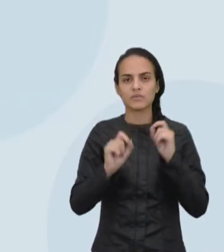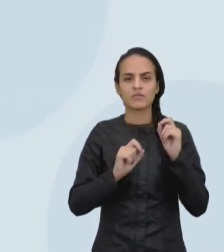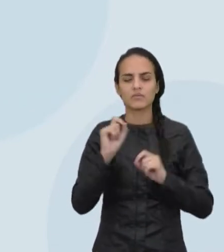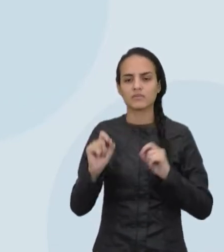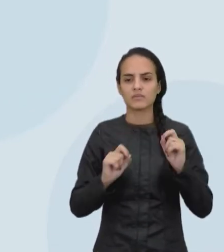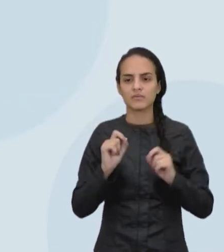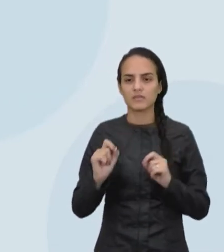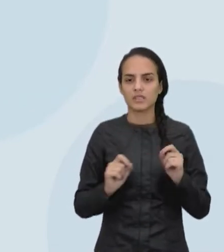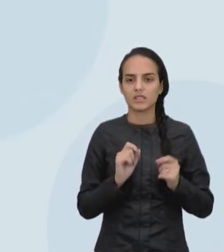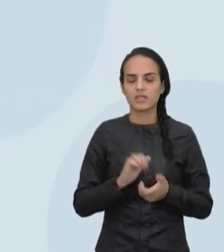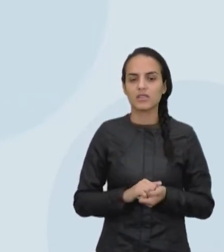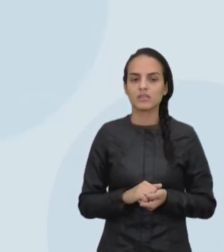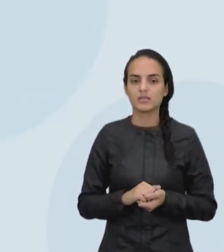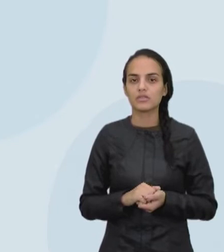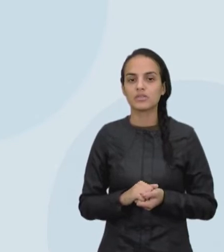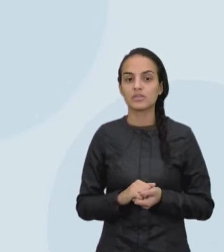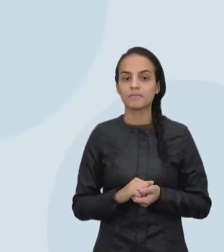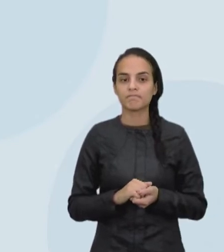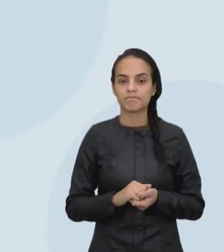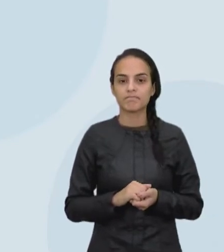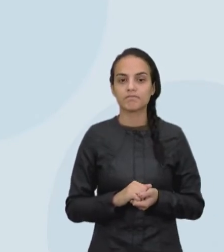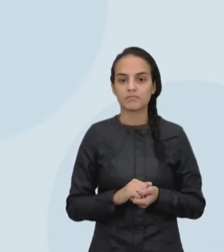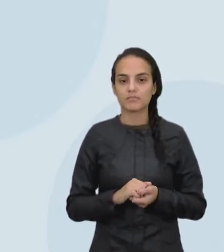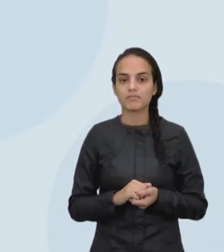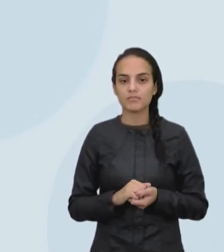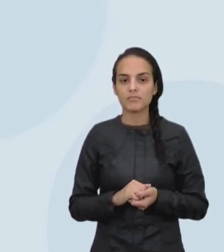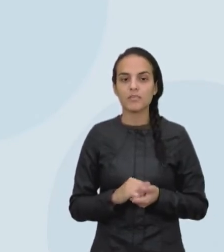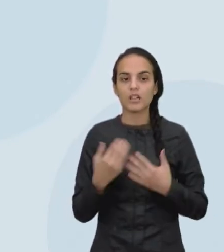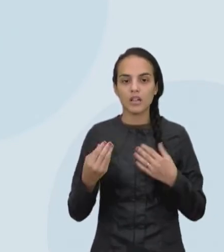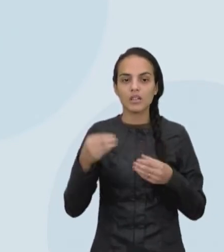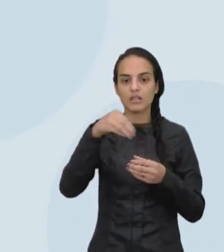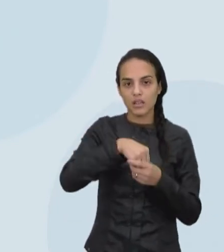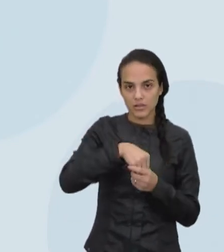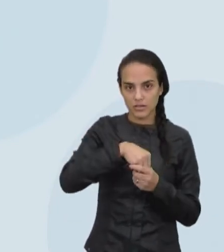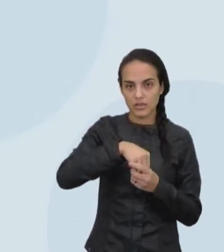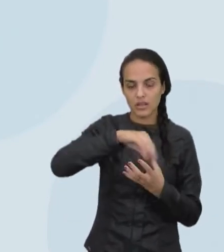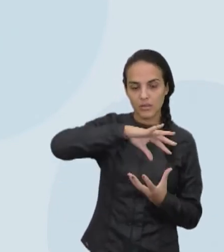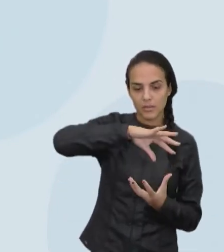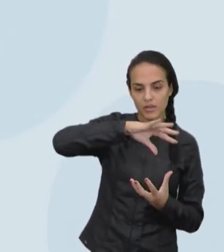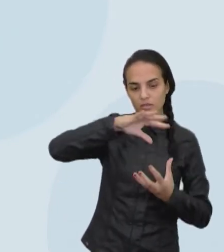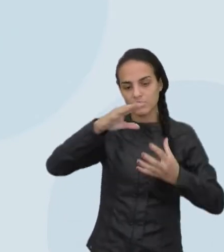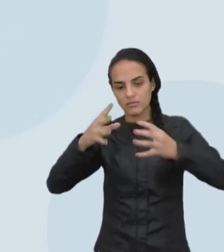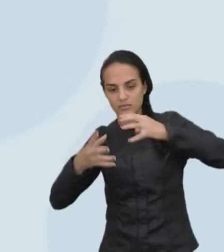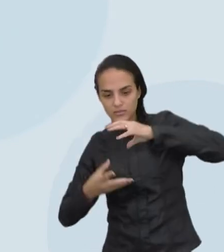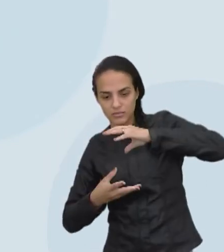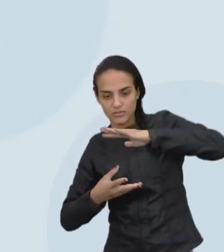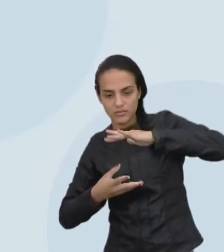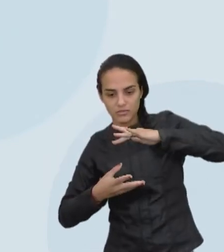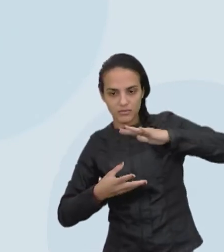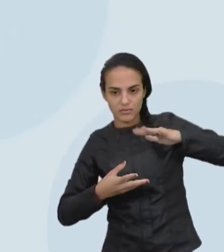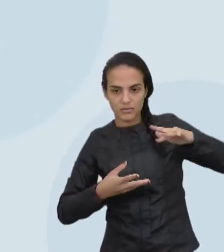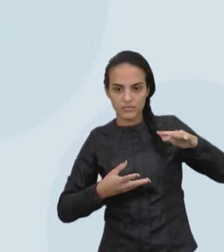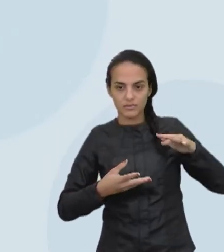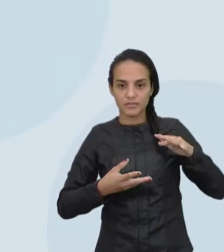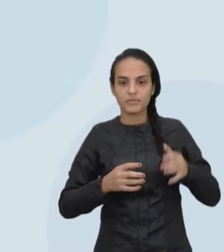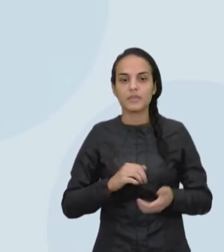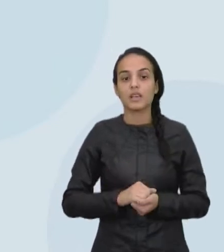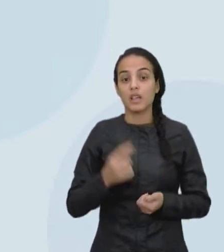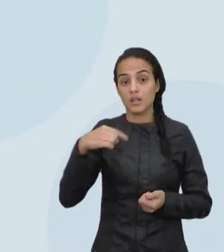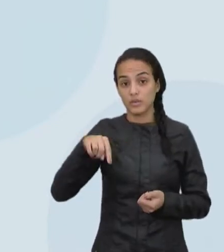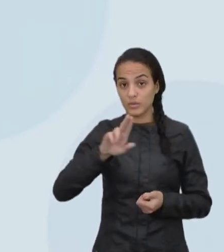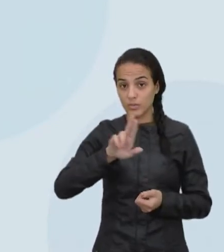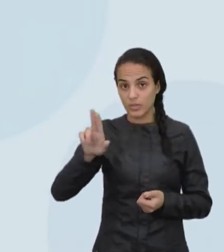de combustíveis que são oriundos, né? São presentes aí da biomassa, ó. A gente vai chamar, então, de